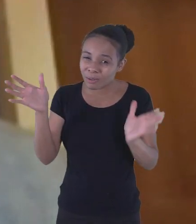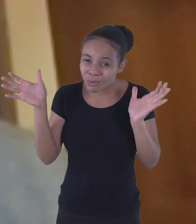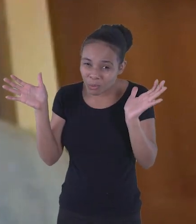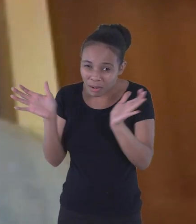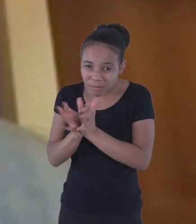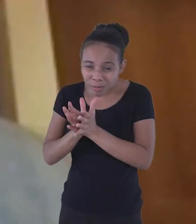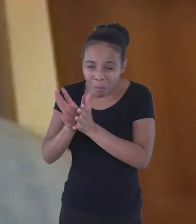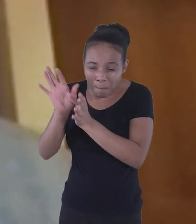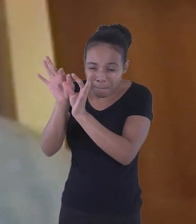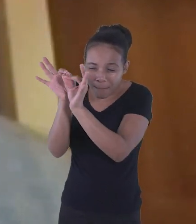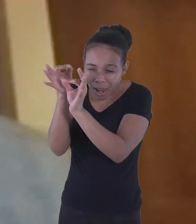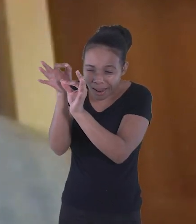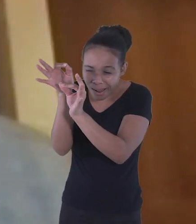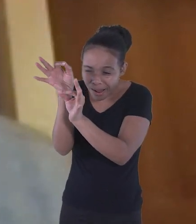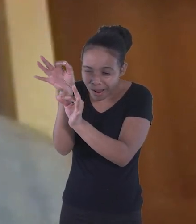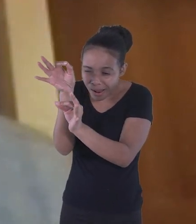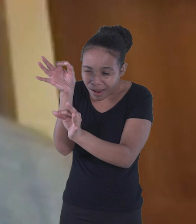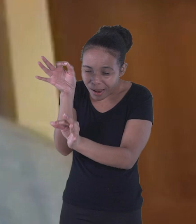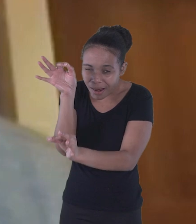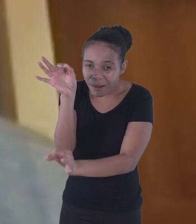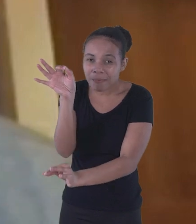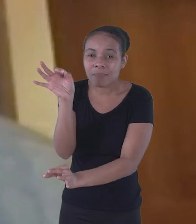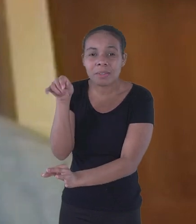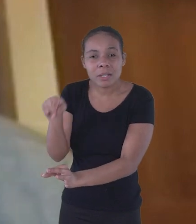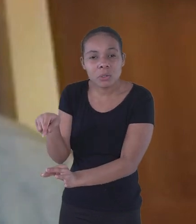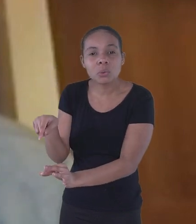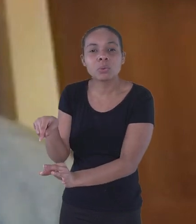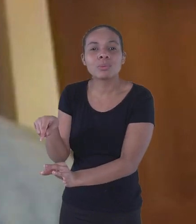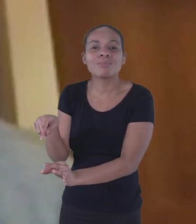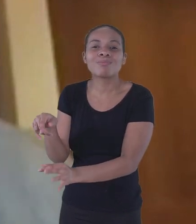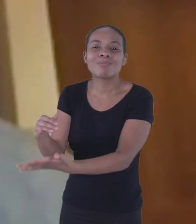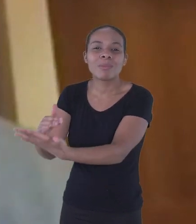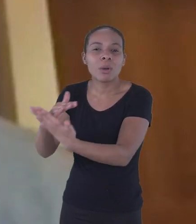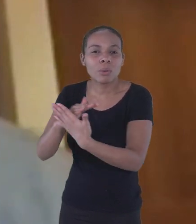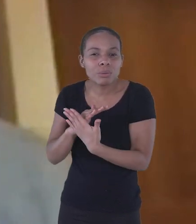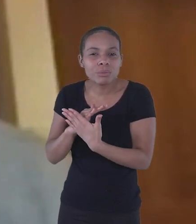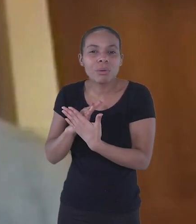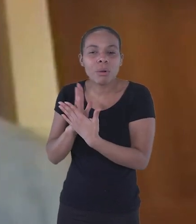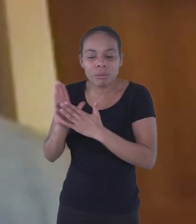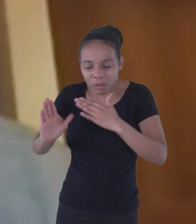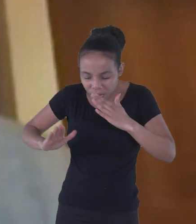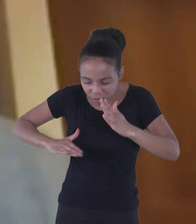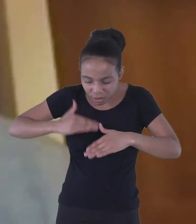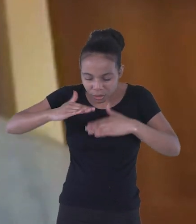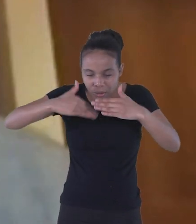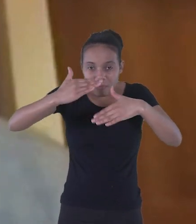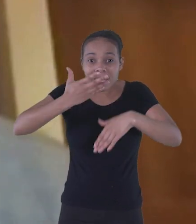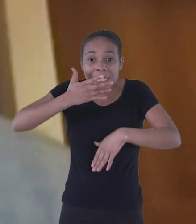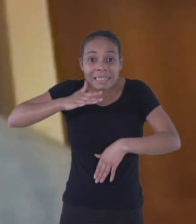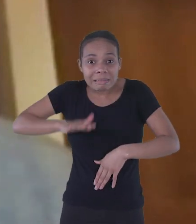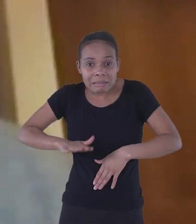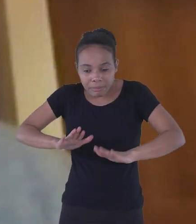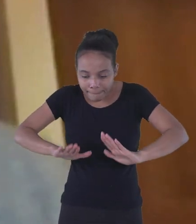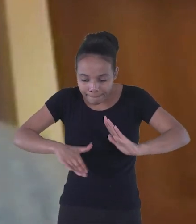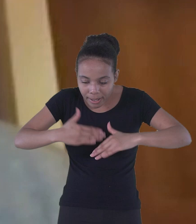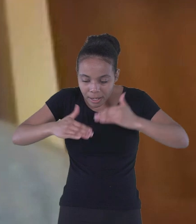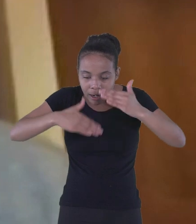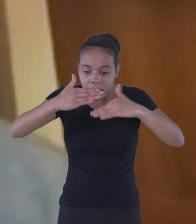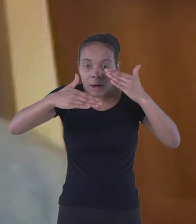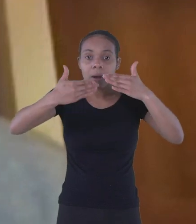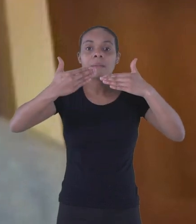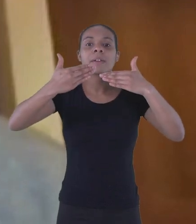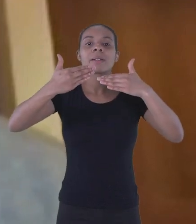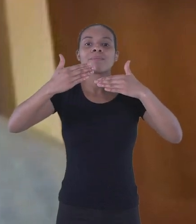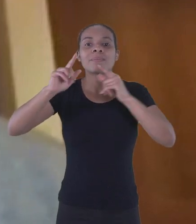vai formar a criança que eu sou, que vai formar mais para frente o adolescente